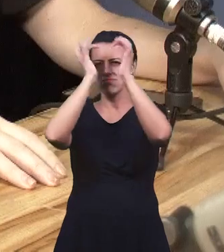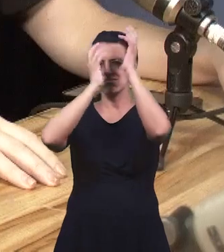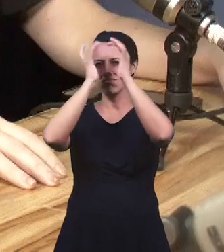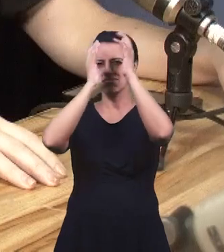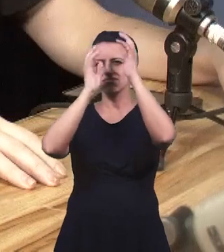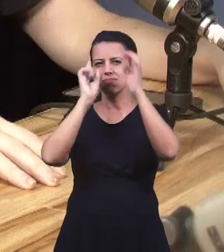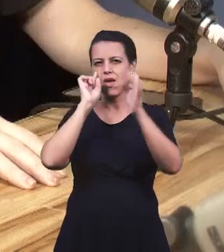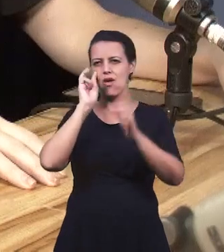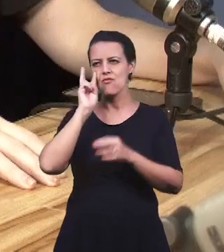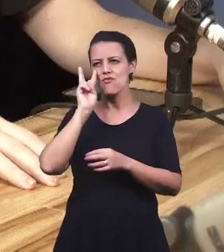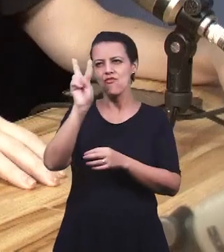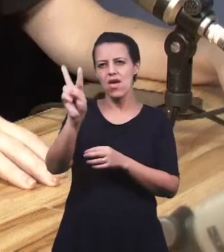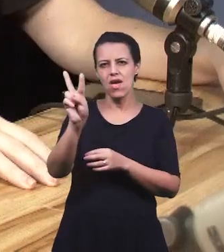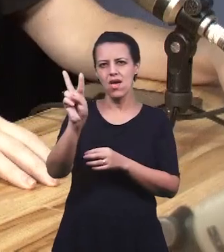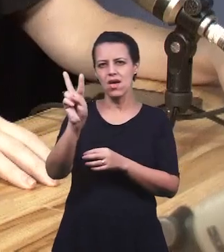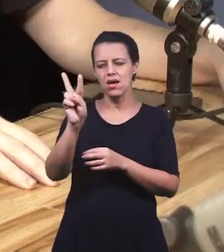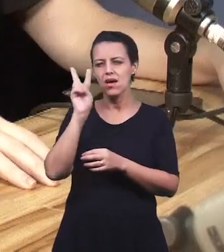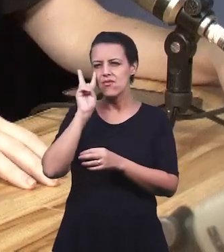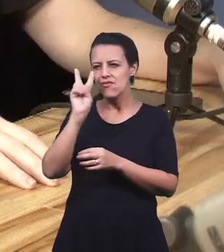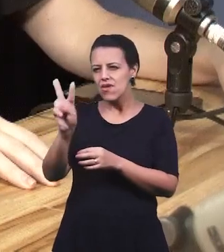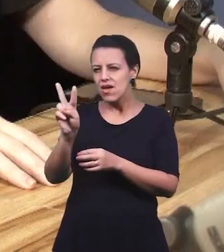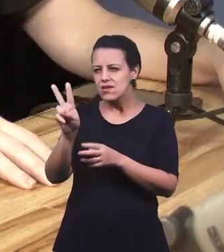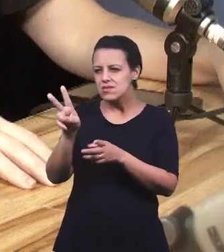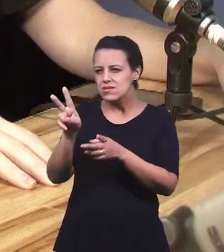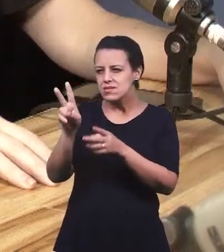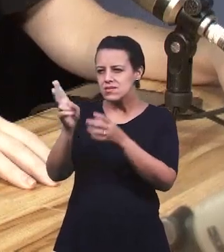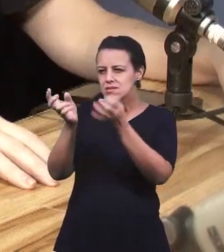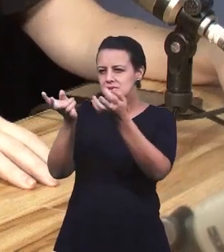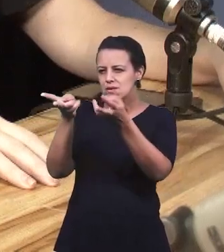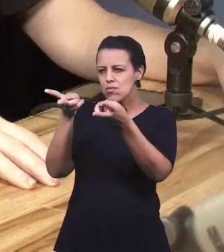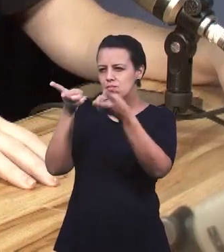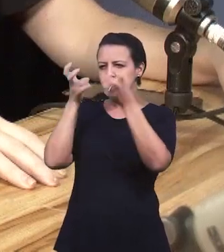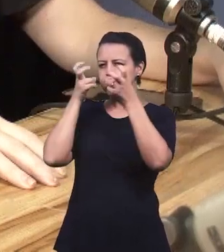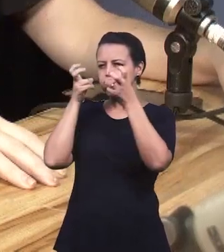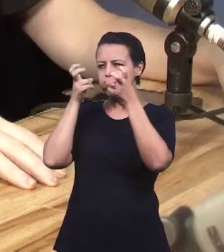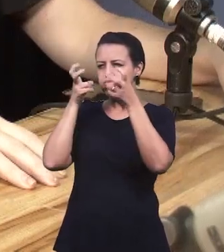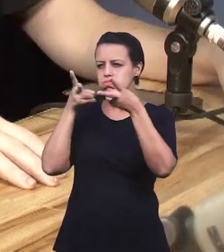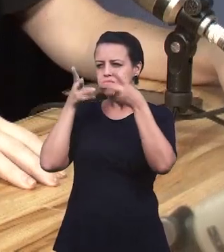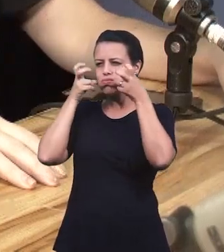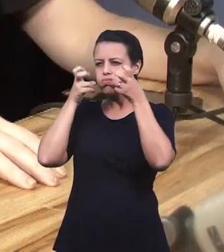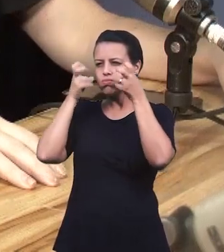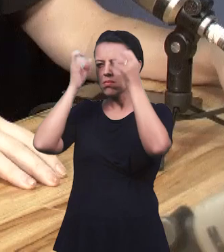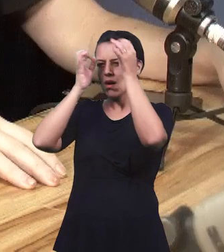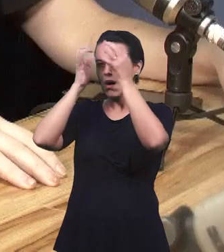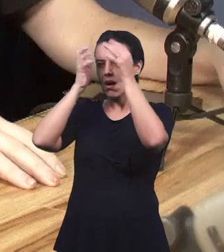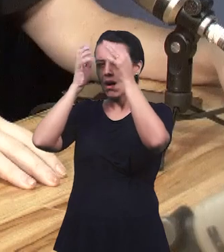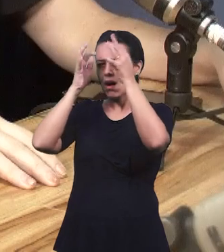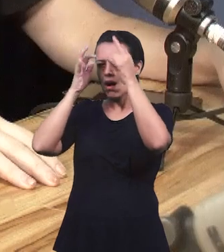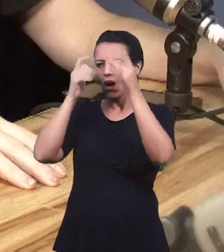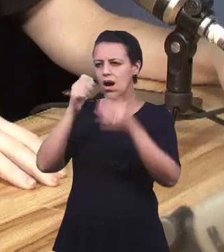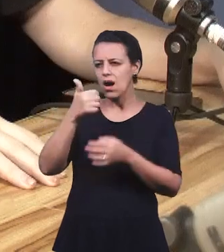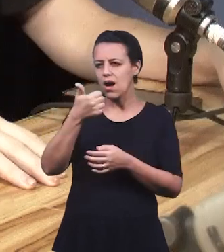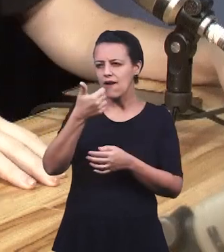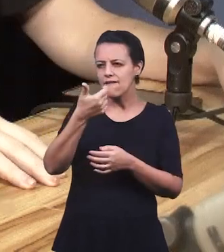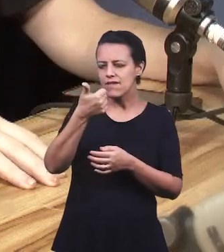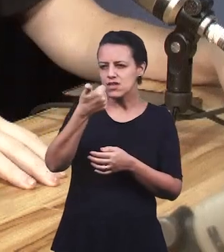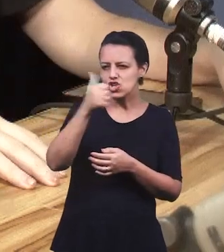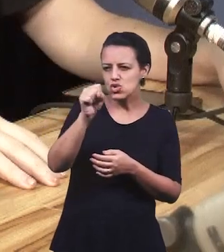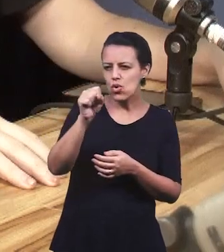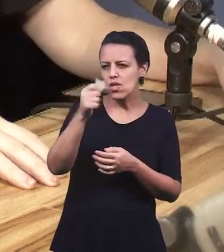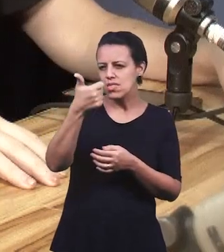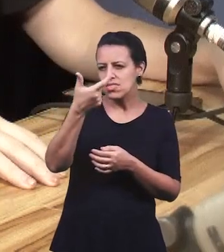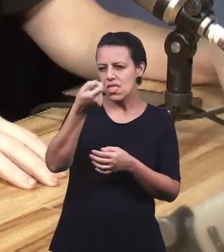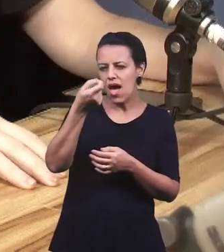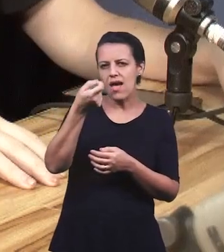de 80 a 100 milissegundos para processar. Aquilo que eu ouço, ele demora 20 a 60 milissegundos, dependendo de